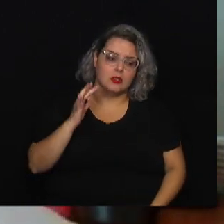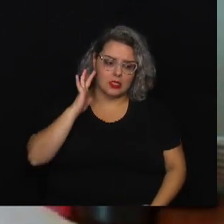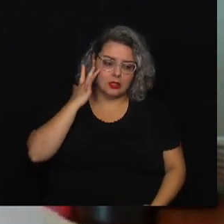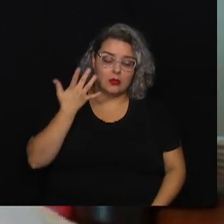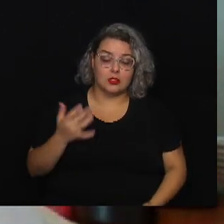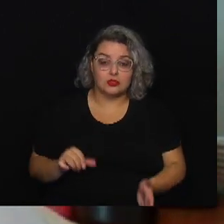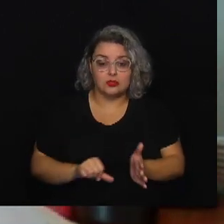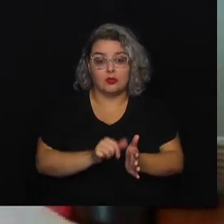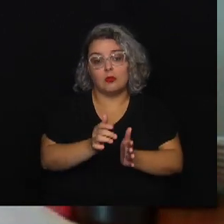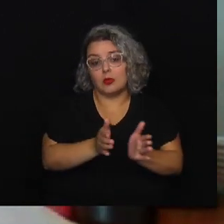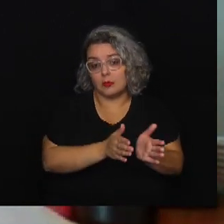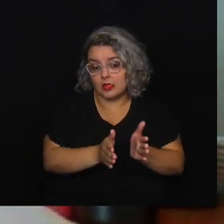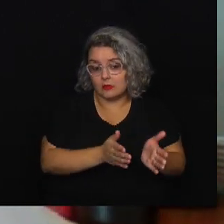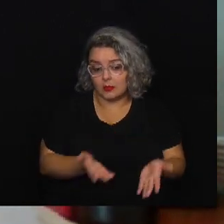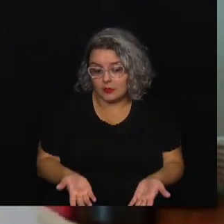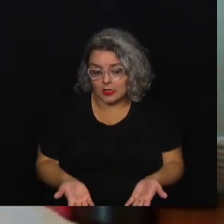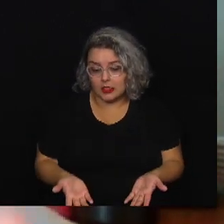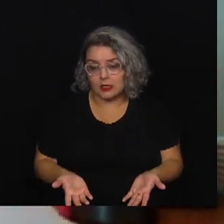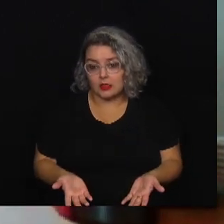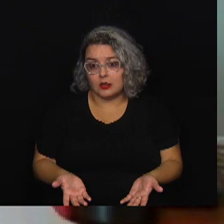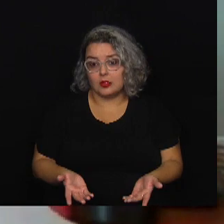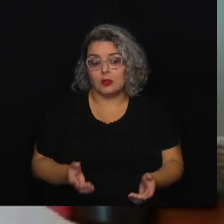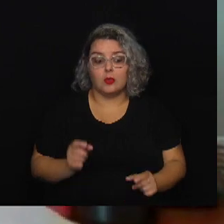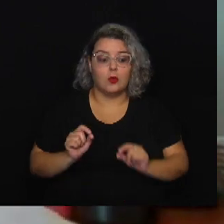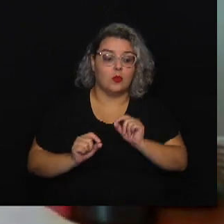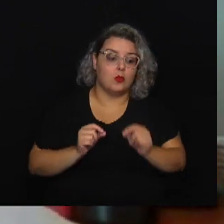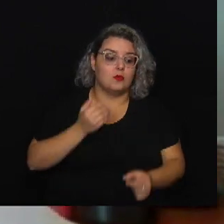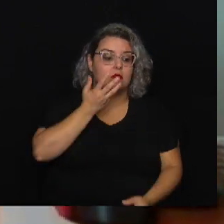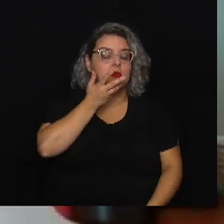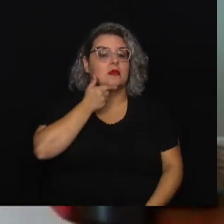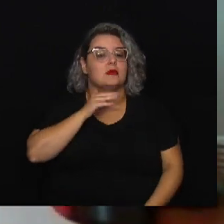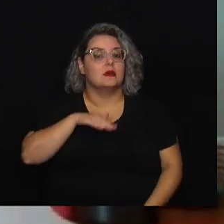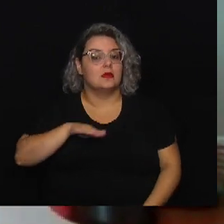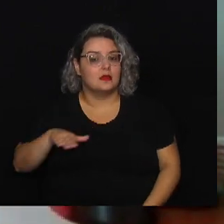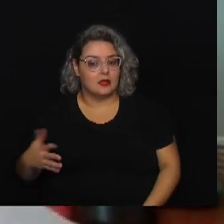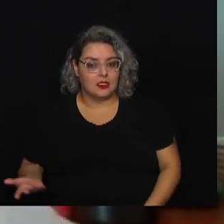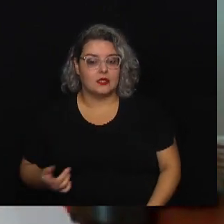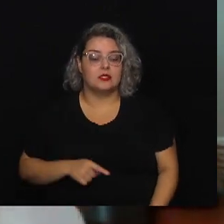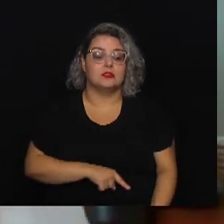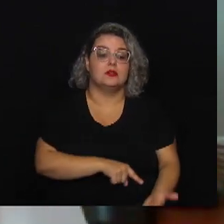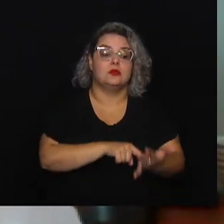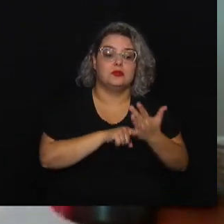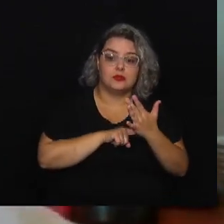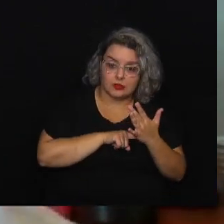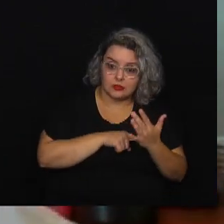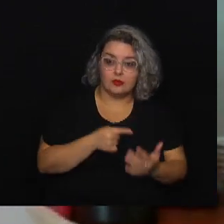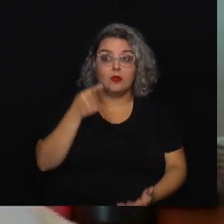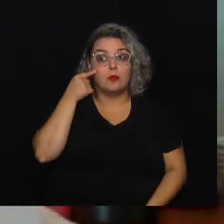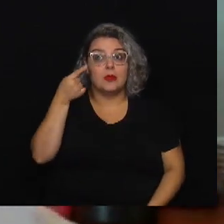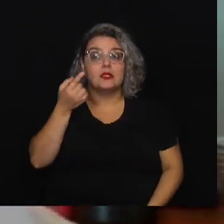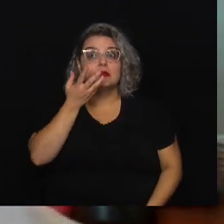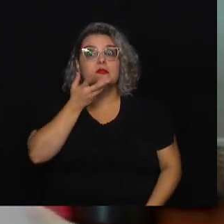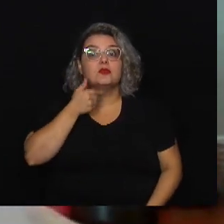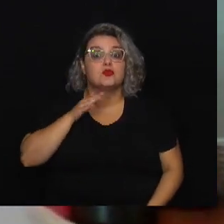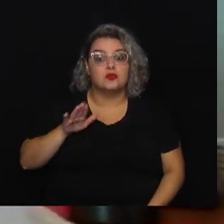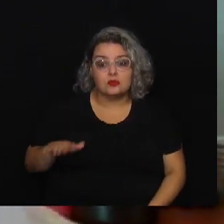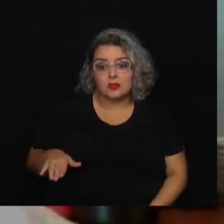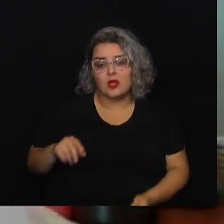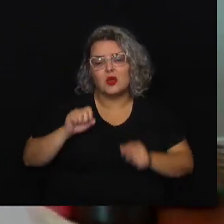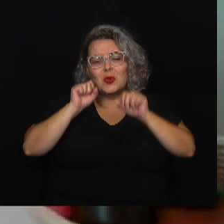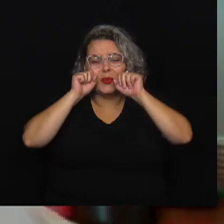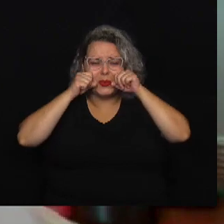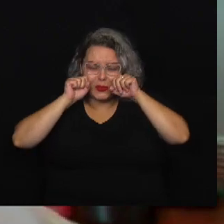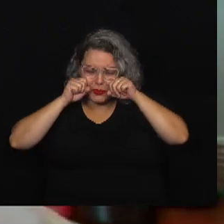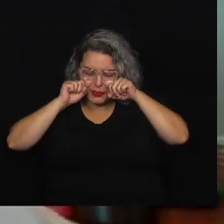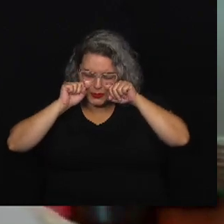primeiro momento o que a criança tem, né, a nos mostrar, né? Vamos pensar no pequenininho, é o choro,